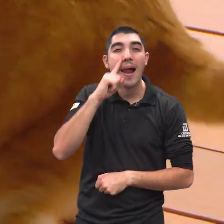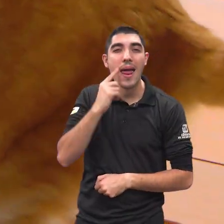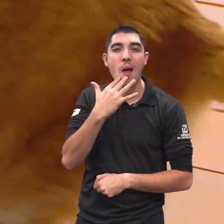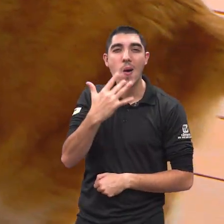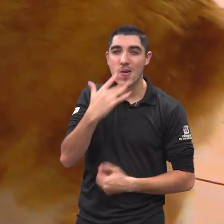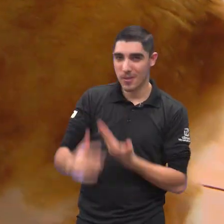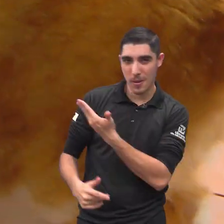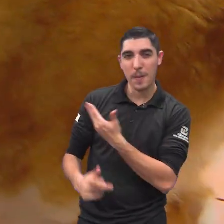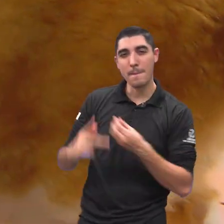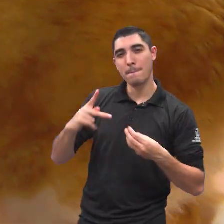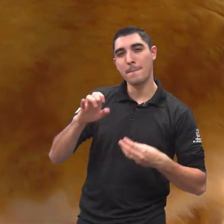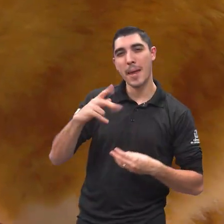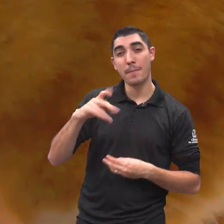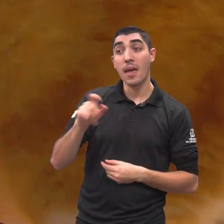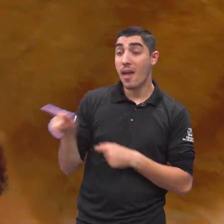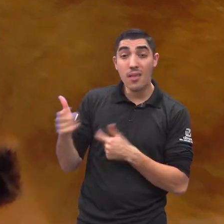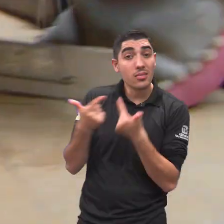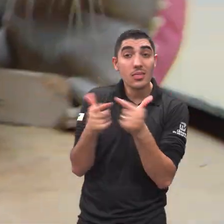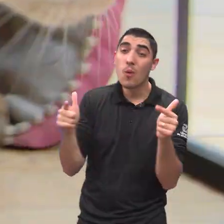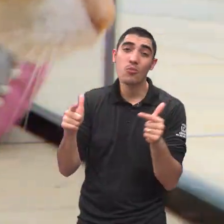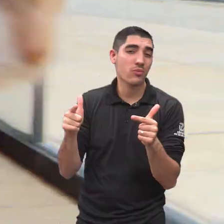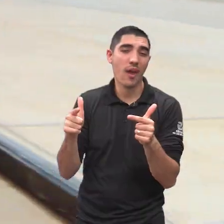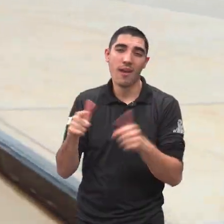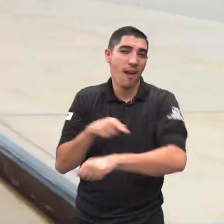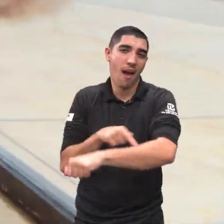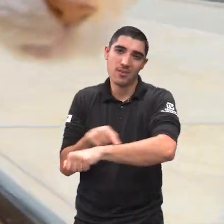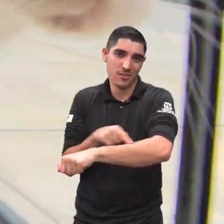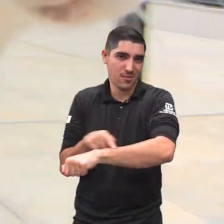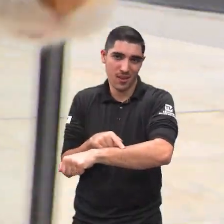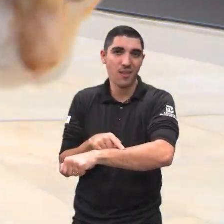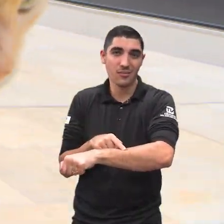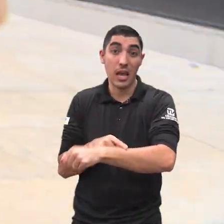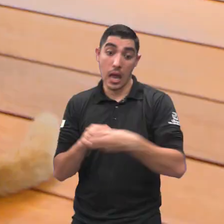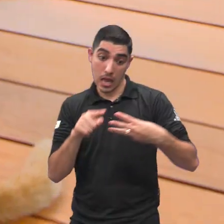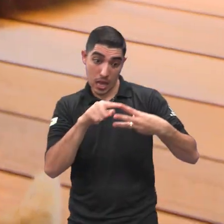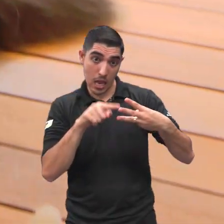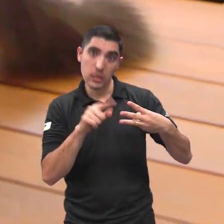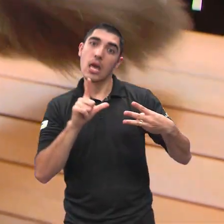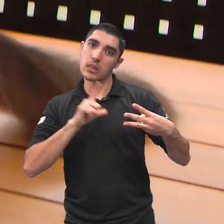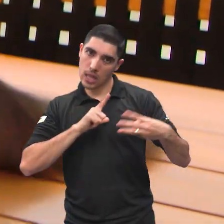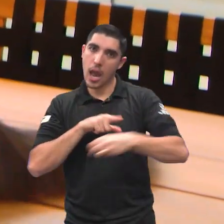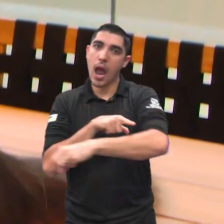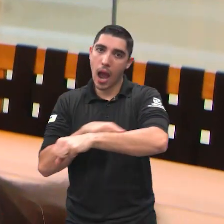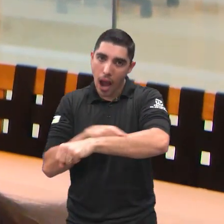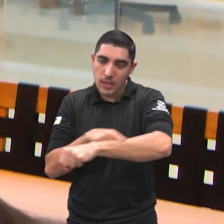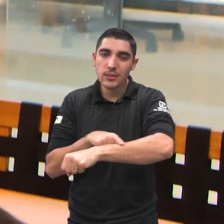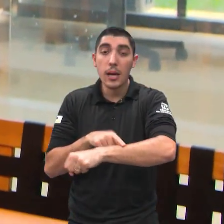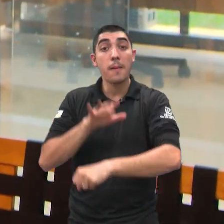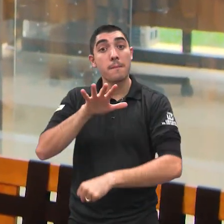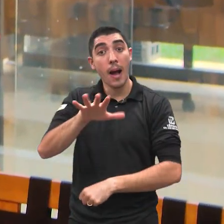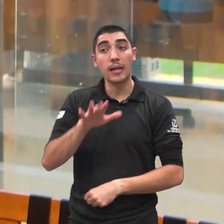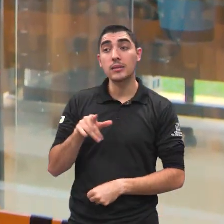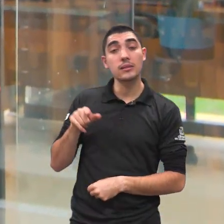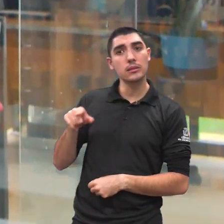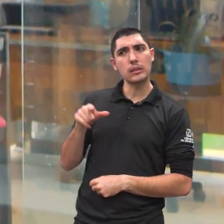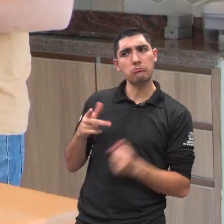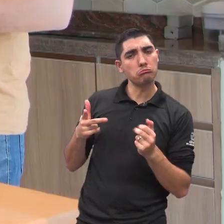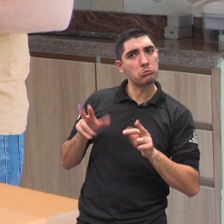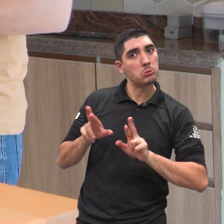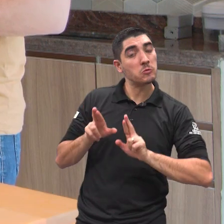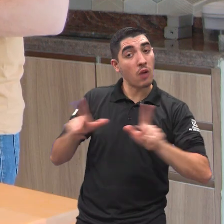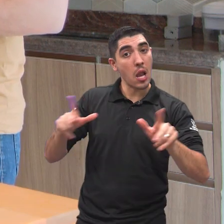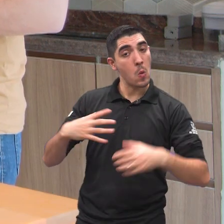gatinho amarelinho aqui da família, que é o Pepe, ele é um gatinho que não tem raça, né? Diferente dos outros dois. E a diferença de tamanho realmente